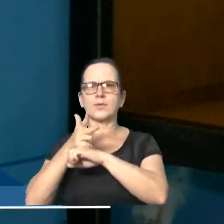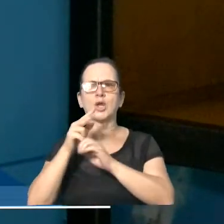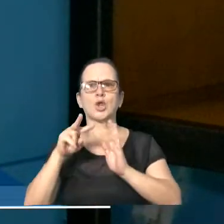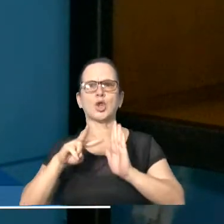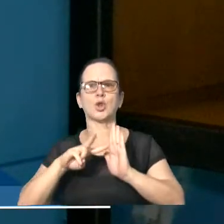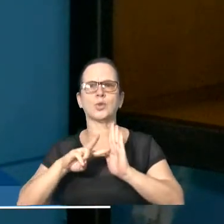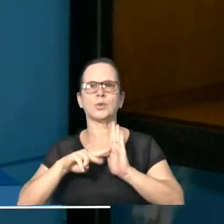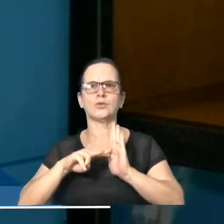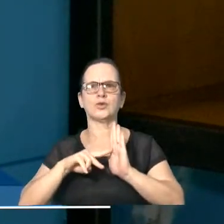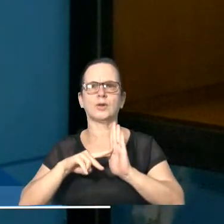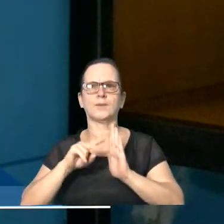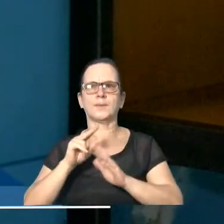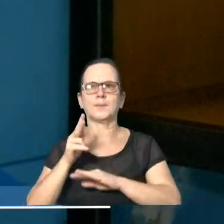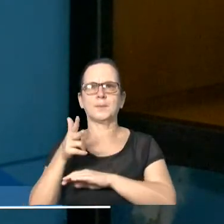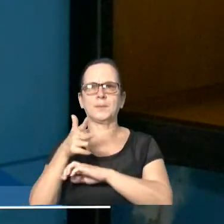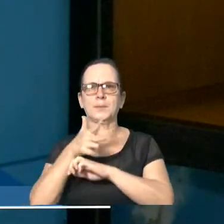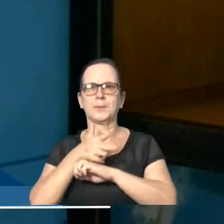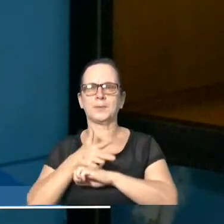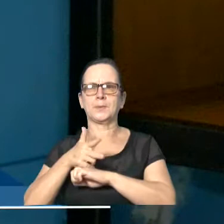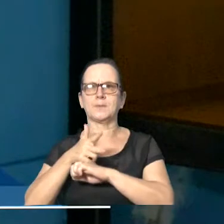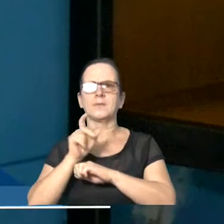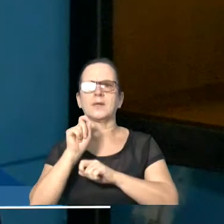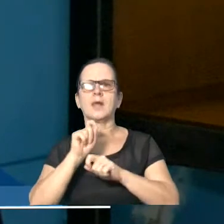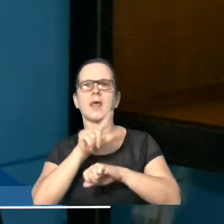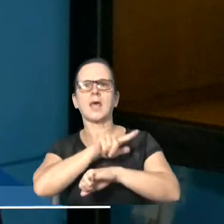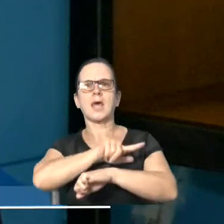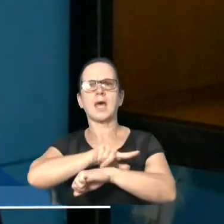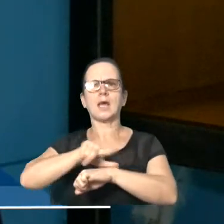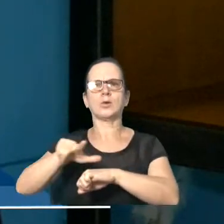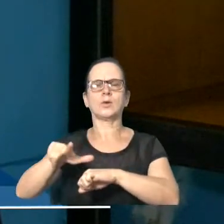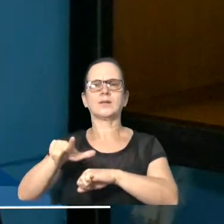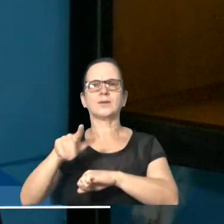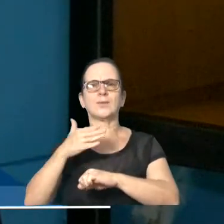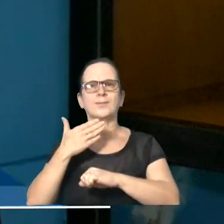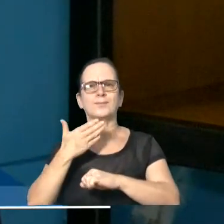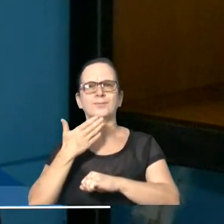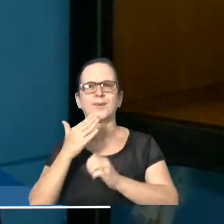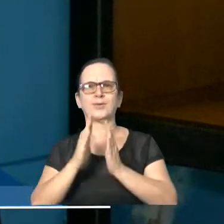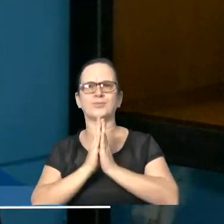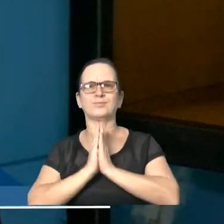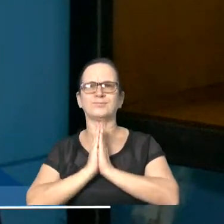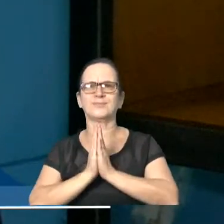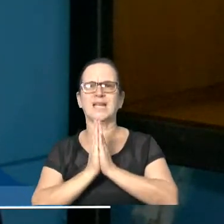sindicato, A Educação Pede Socorro.